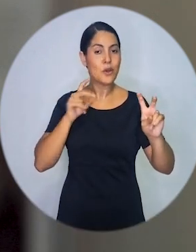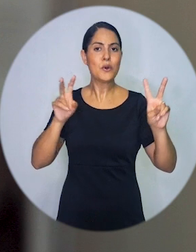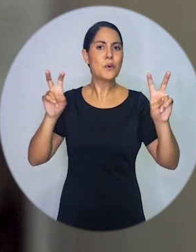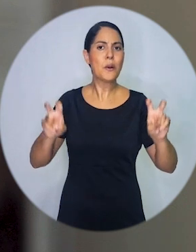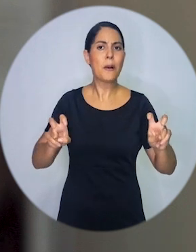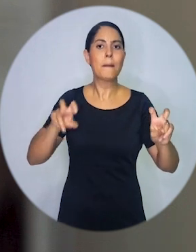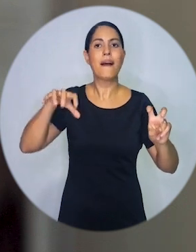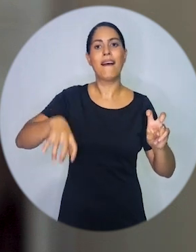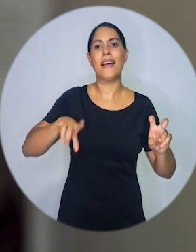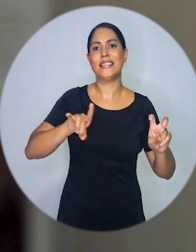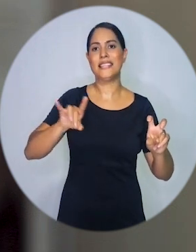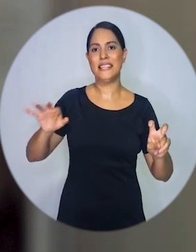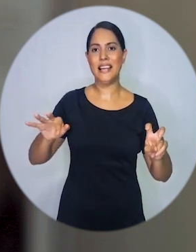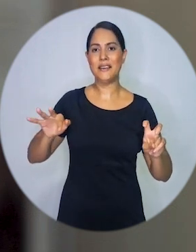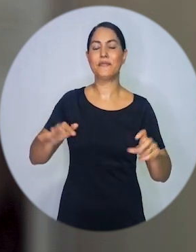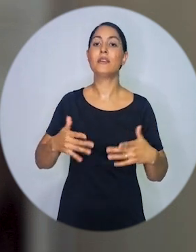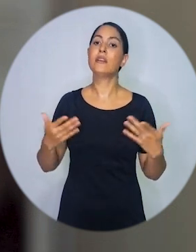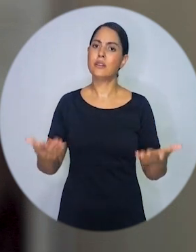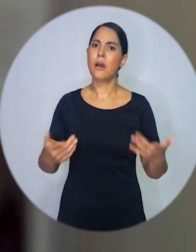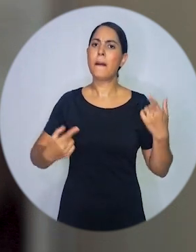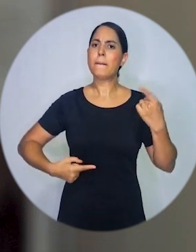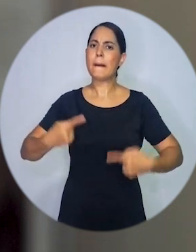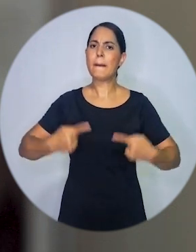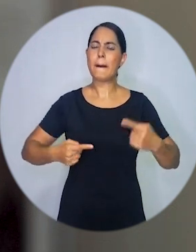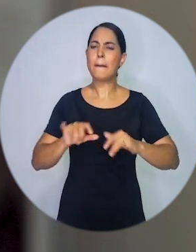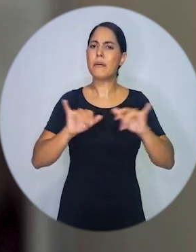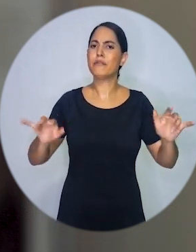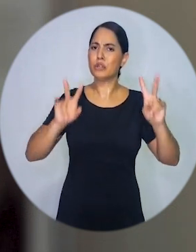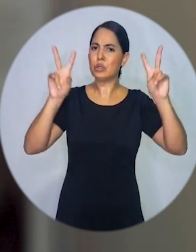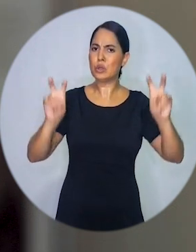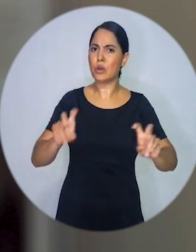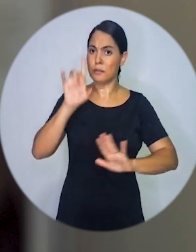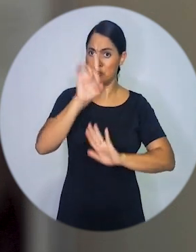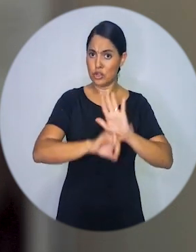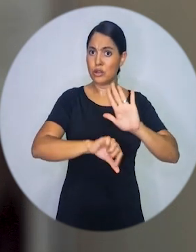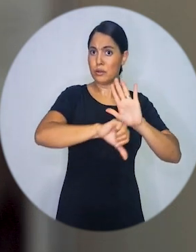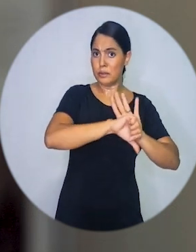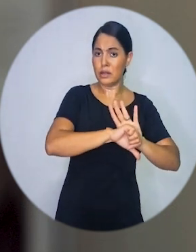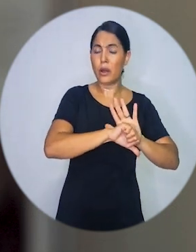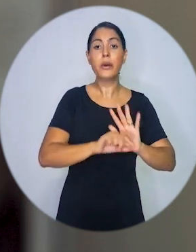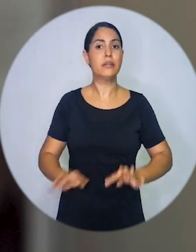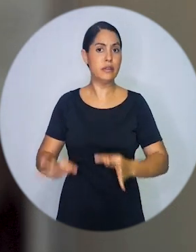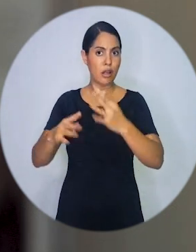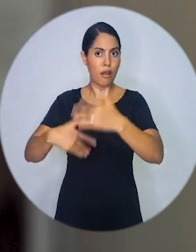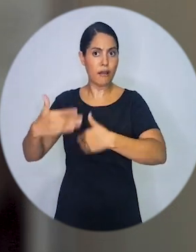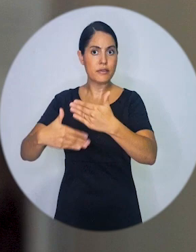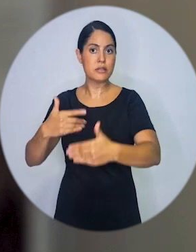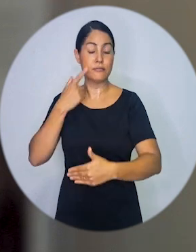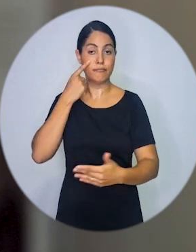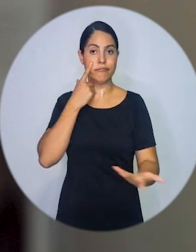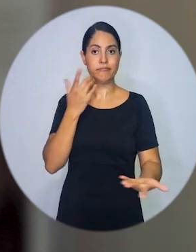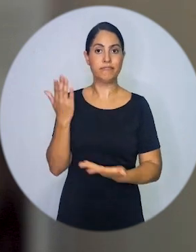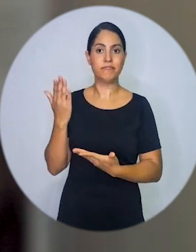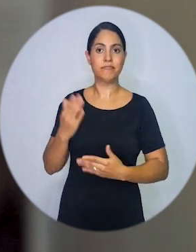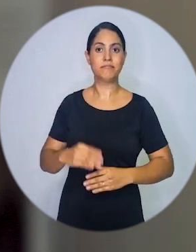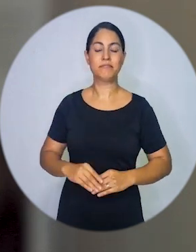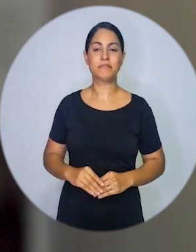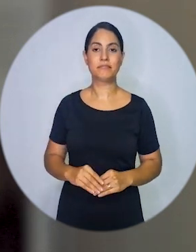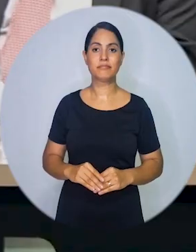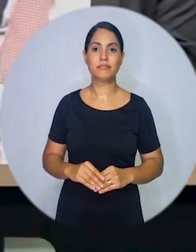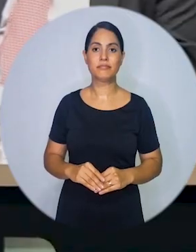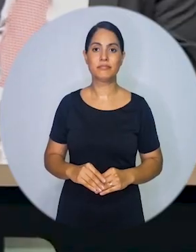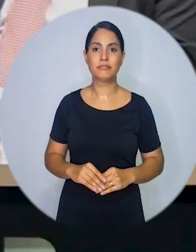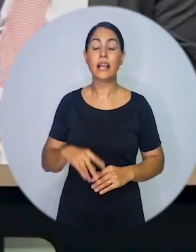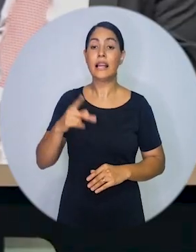foi o tema do evento promovido pela Seccional do Distrito Federal. O debate tratou ainda do direito penal e dos avanços